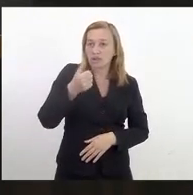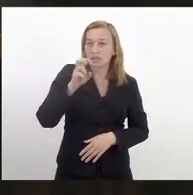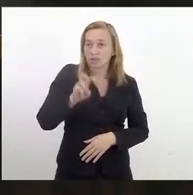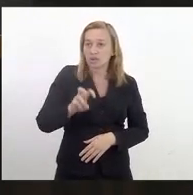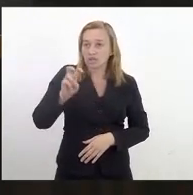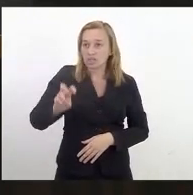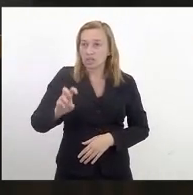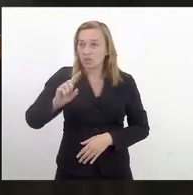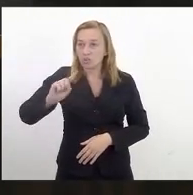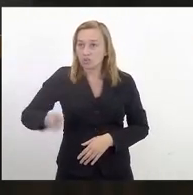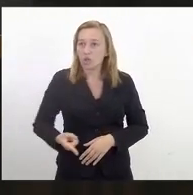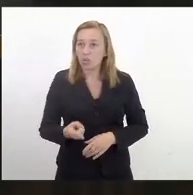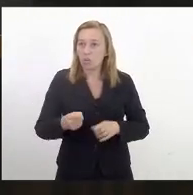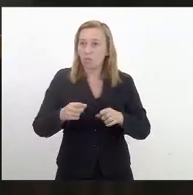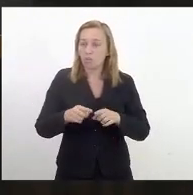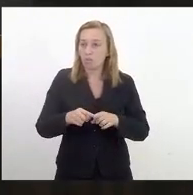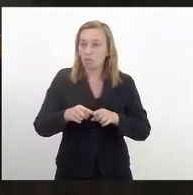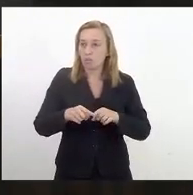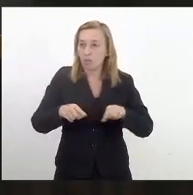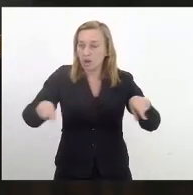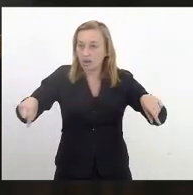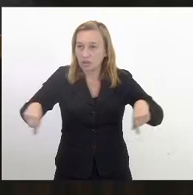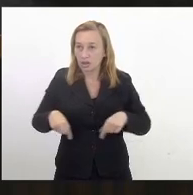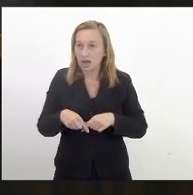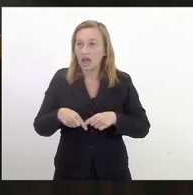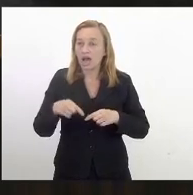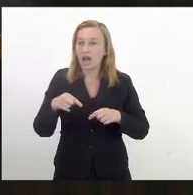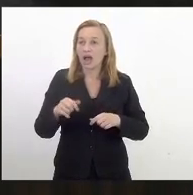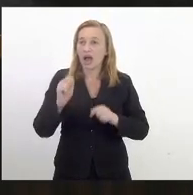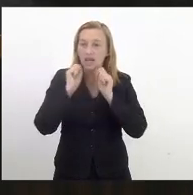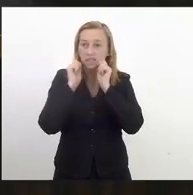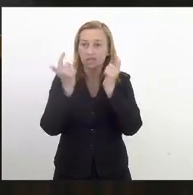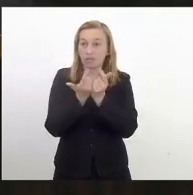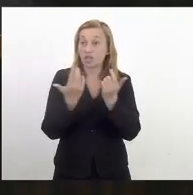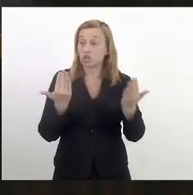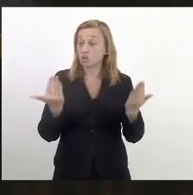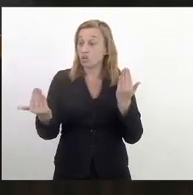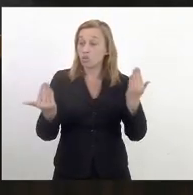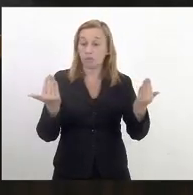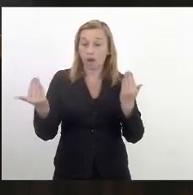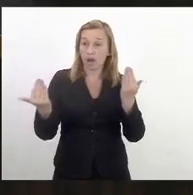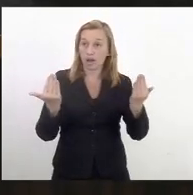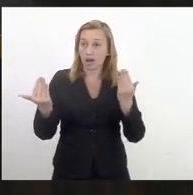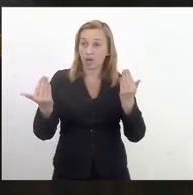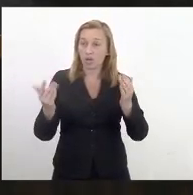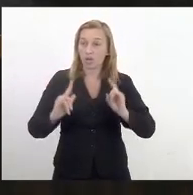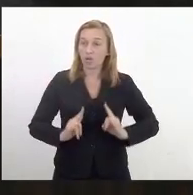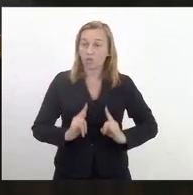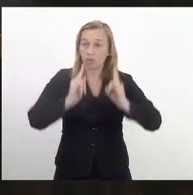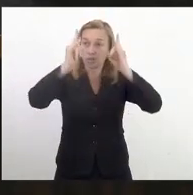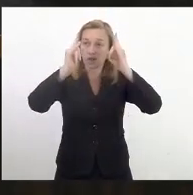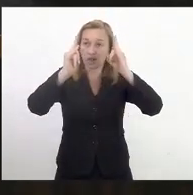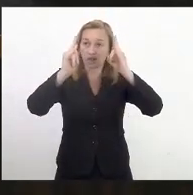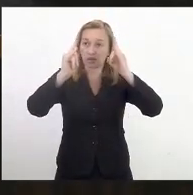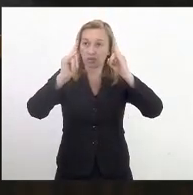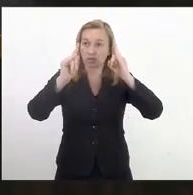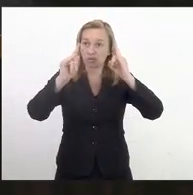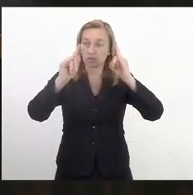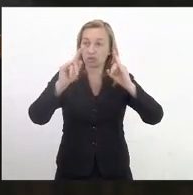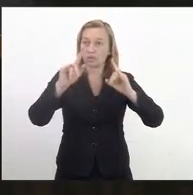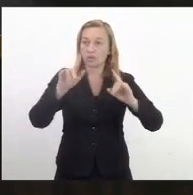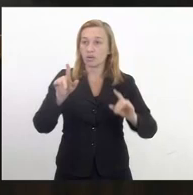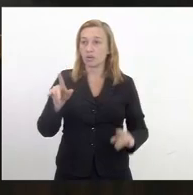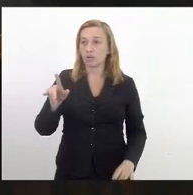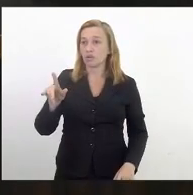quadrados a assembleia comparada se compara o o prédio do plenário